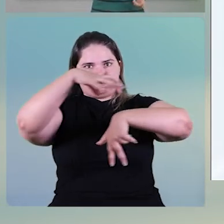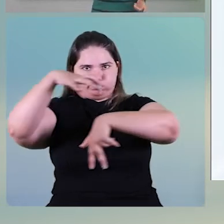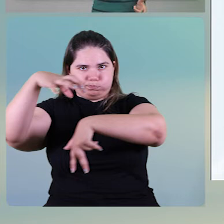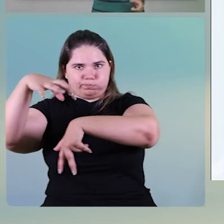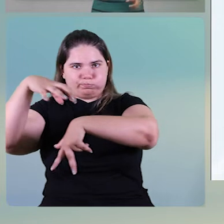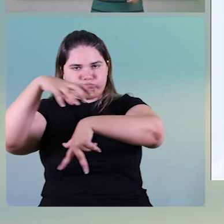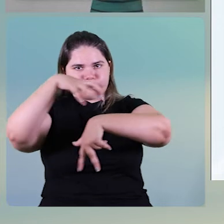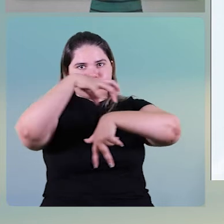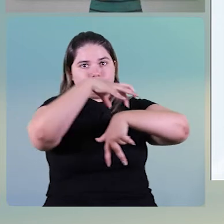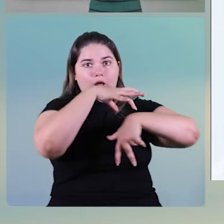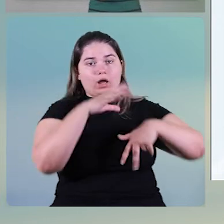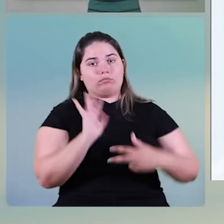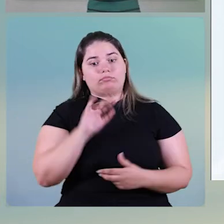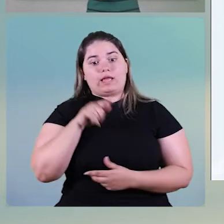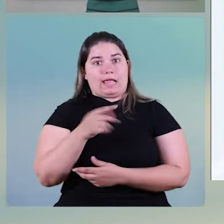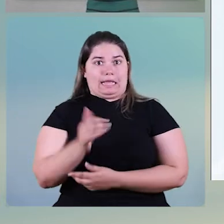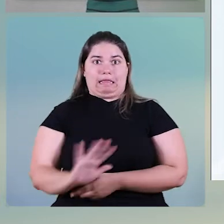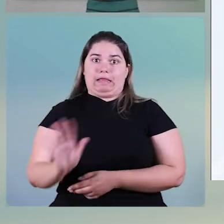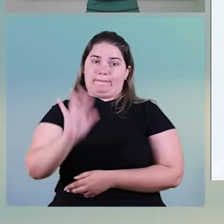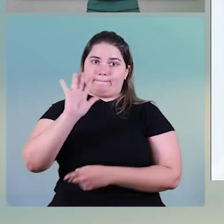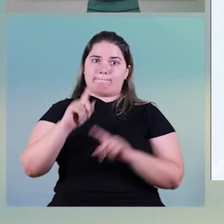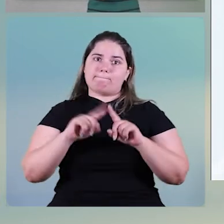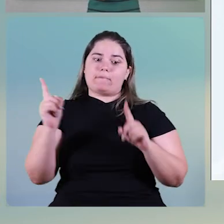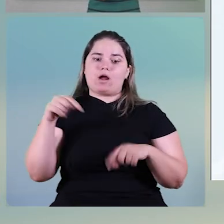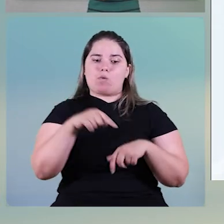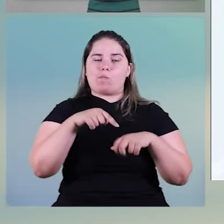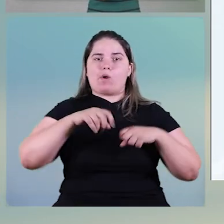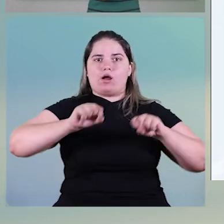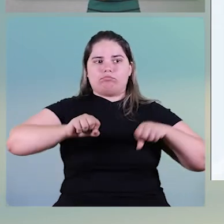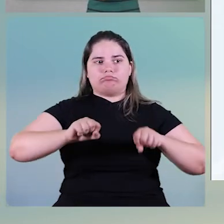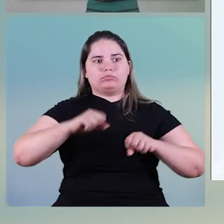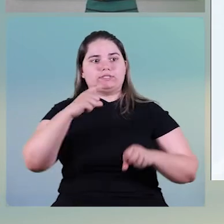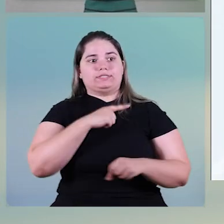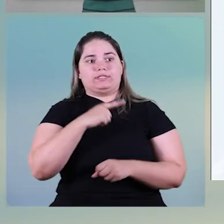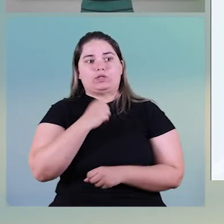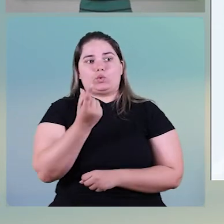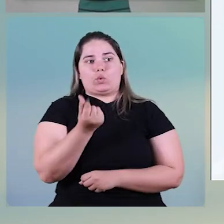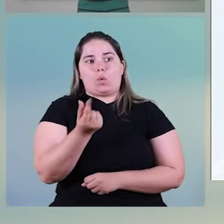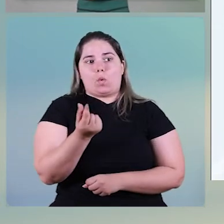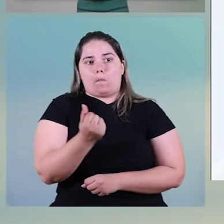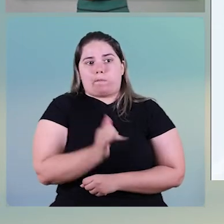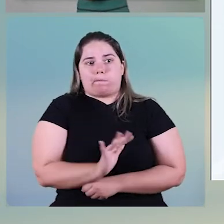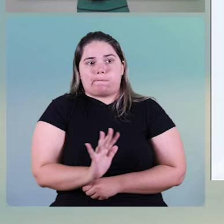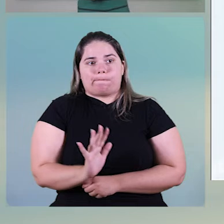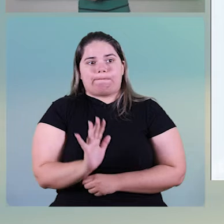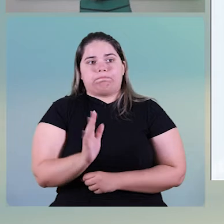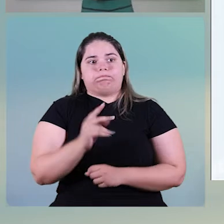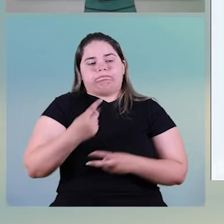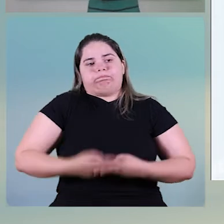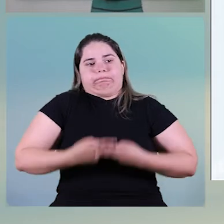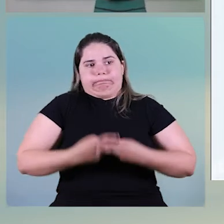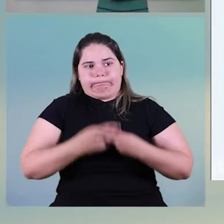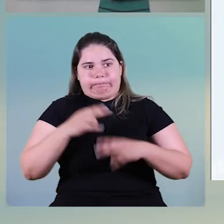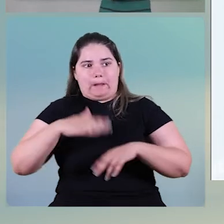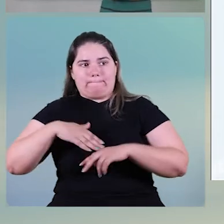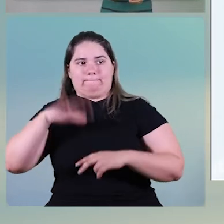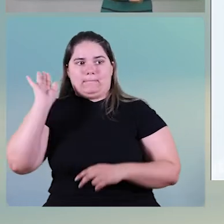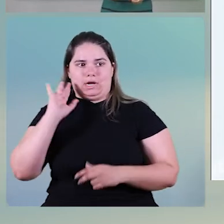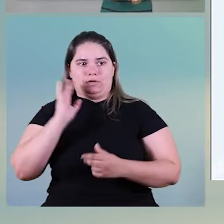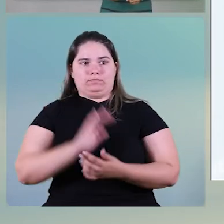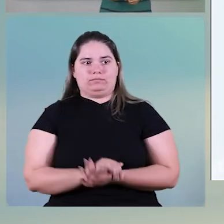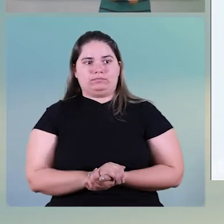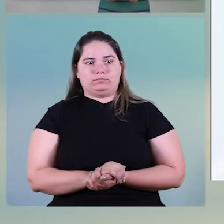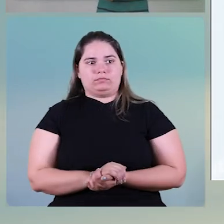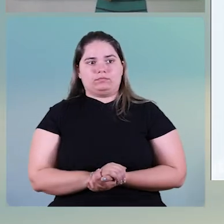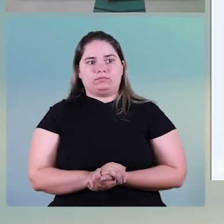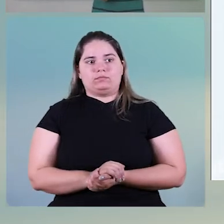das motos possui massa 3 vezes maior. Foram construídas 2 pistas